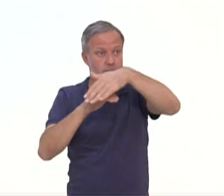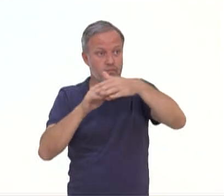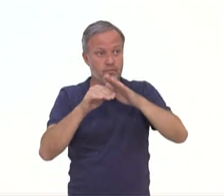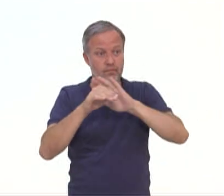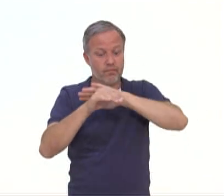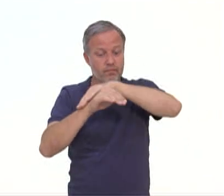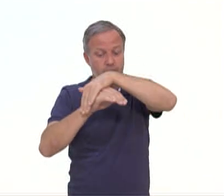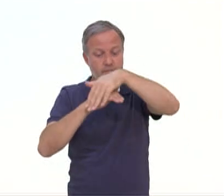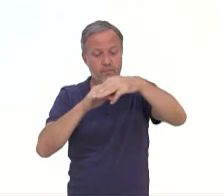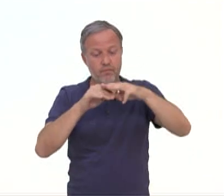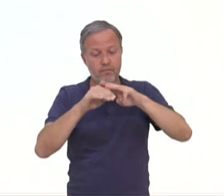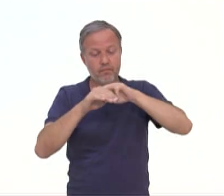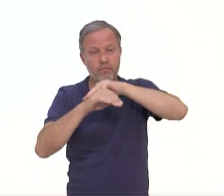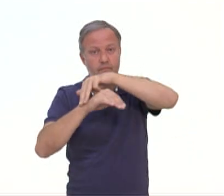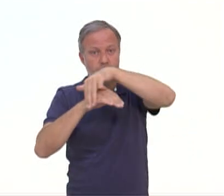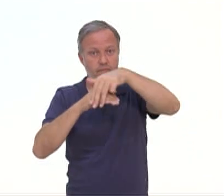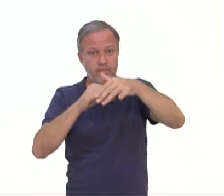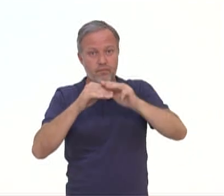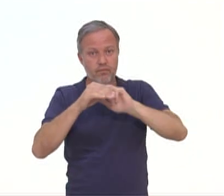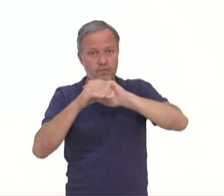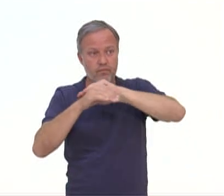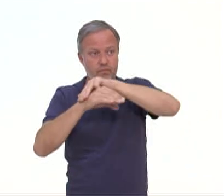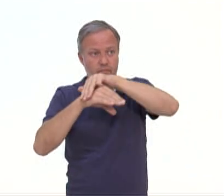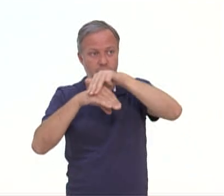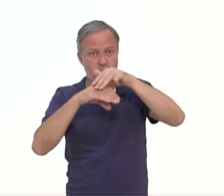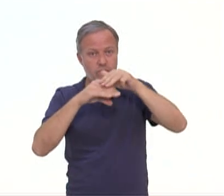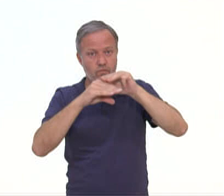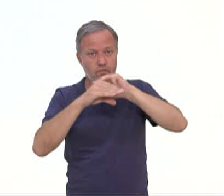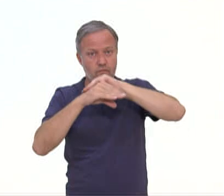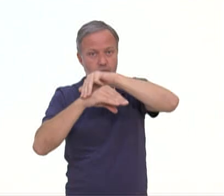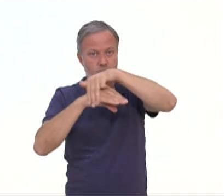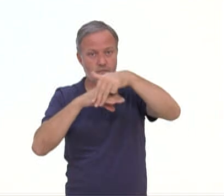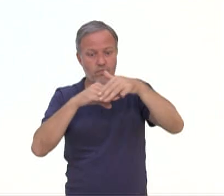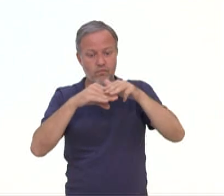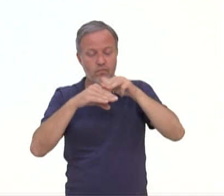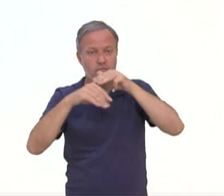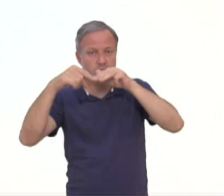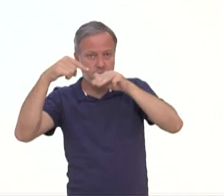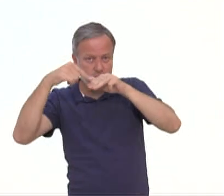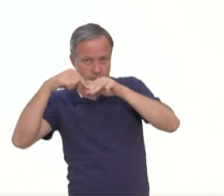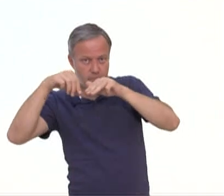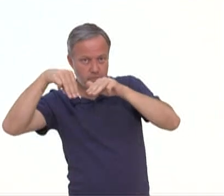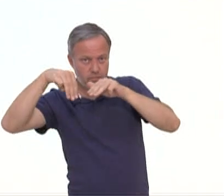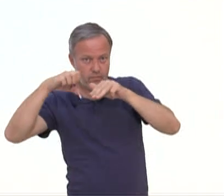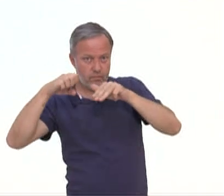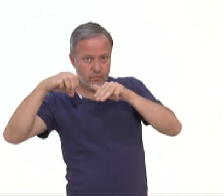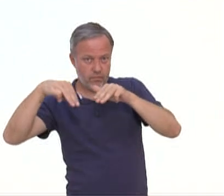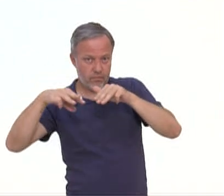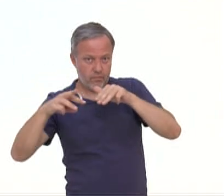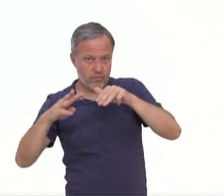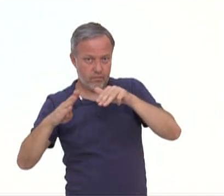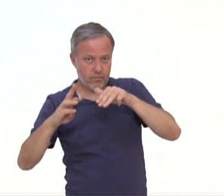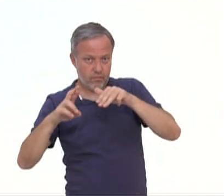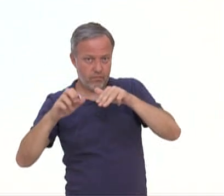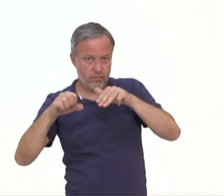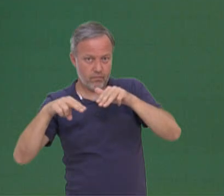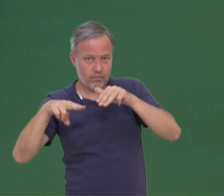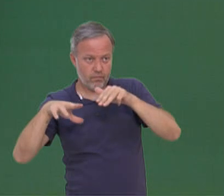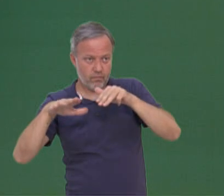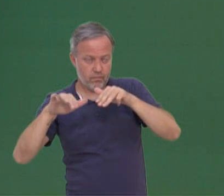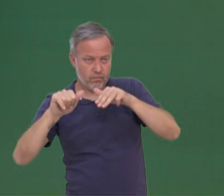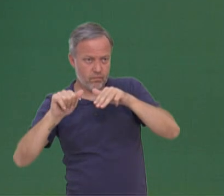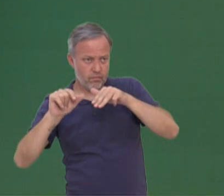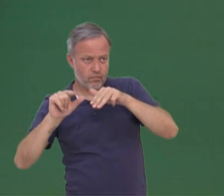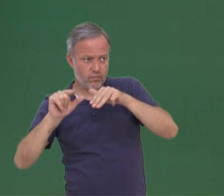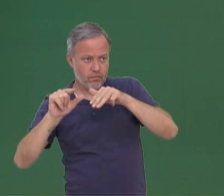isso que envolve cada célula. É isso que está por fora de uma célula. Bactérias aqui muito, muito